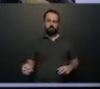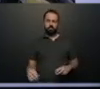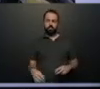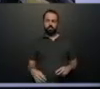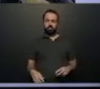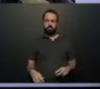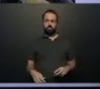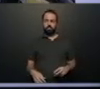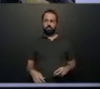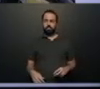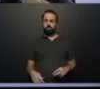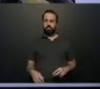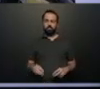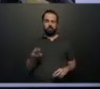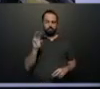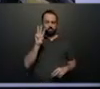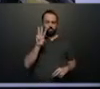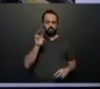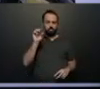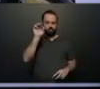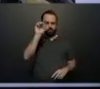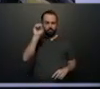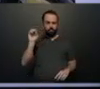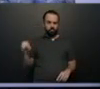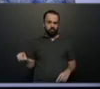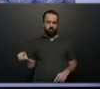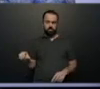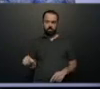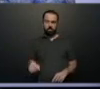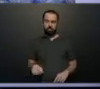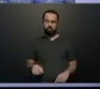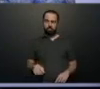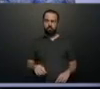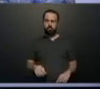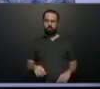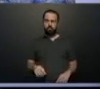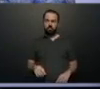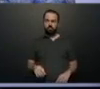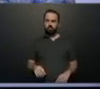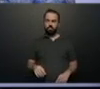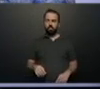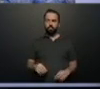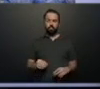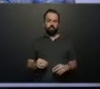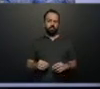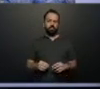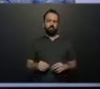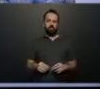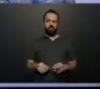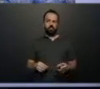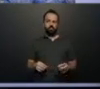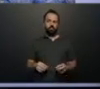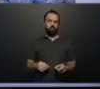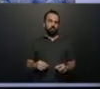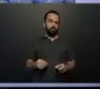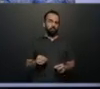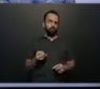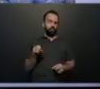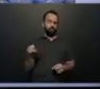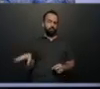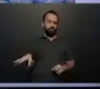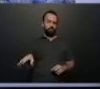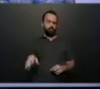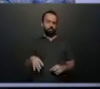representando aquela porcentagem de 3%. O descarte inadequado das